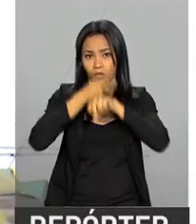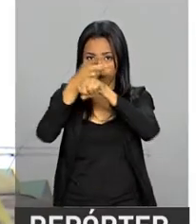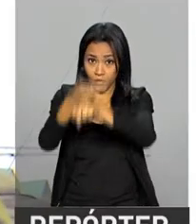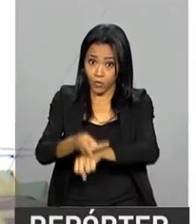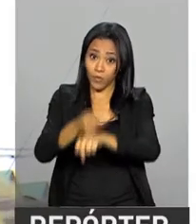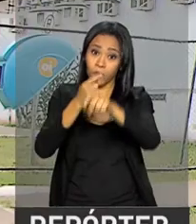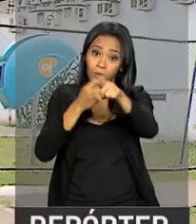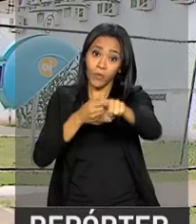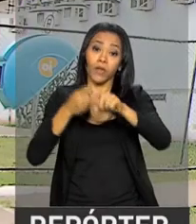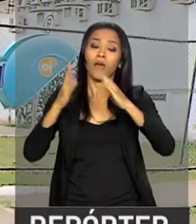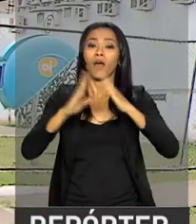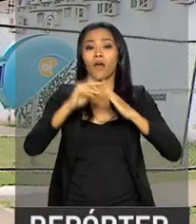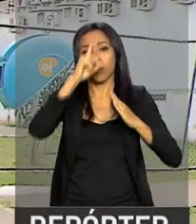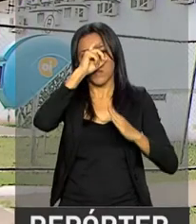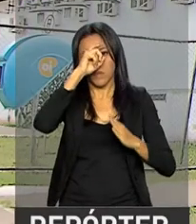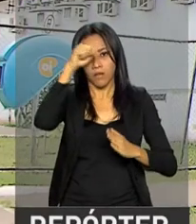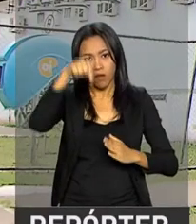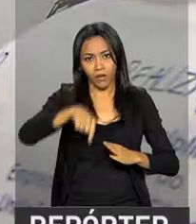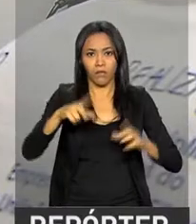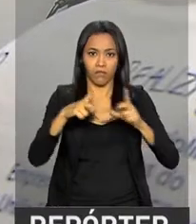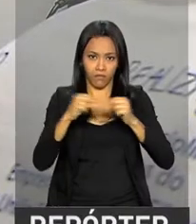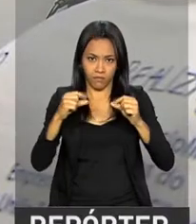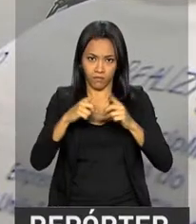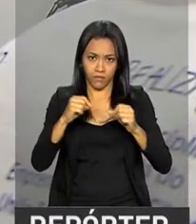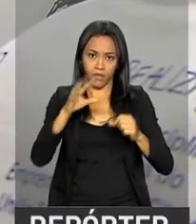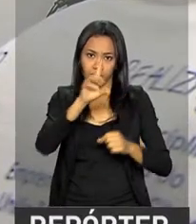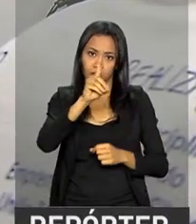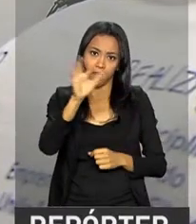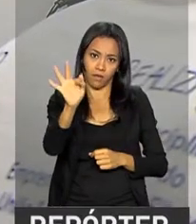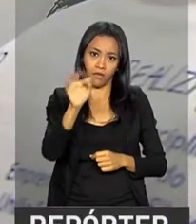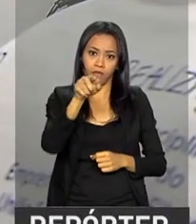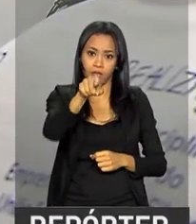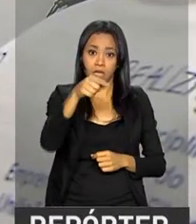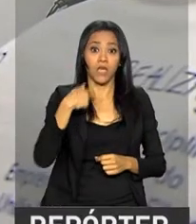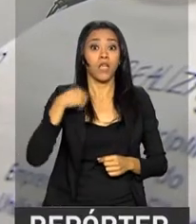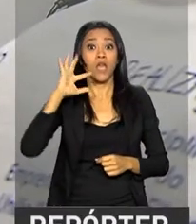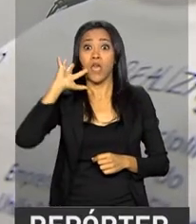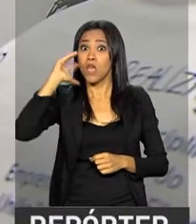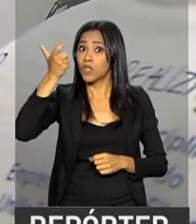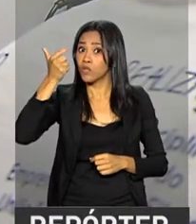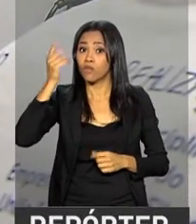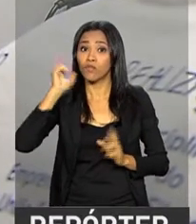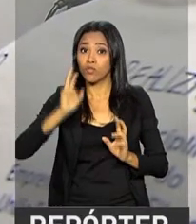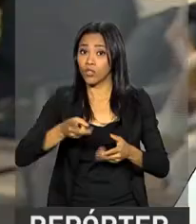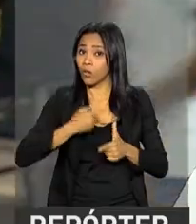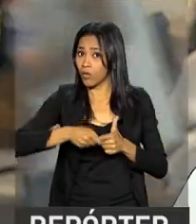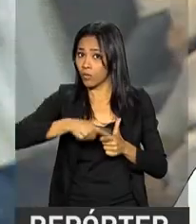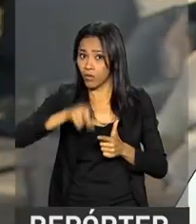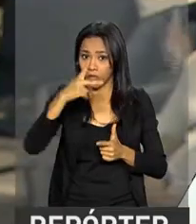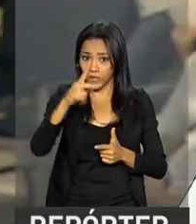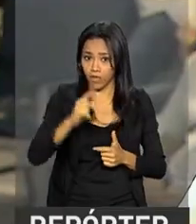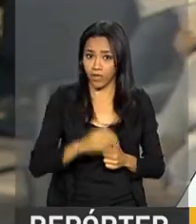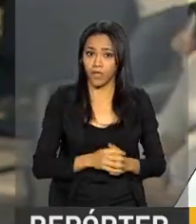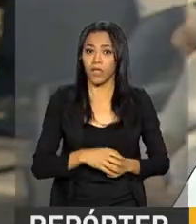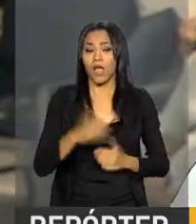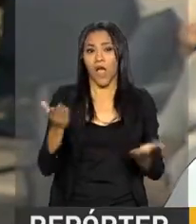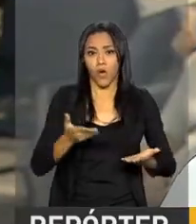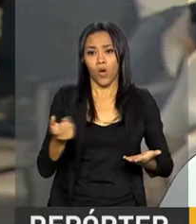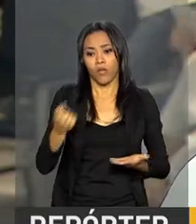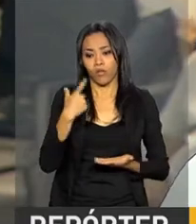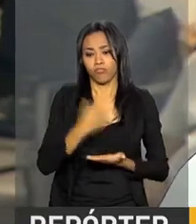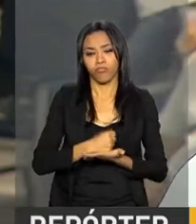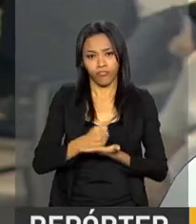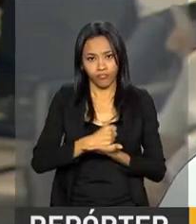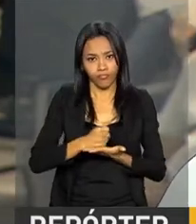núcleo bandeirante no distrito federal o caso dele foi resolvido na própria unidade de saúde mas sabe que o medicamento